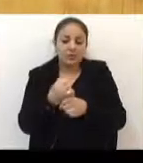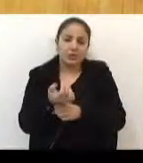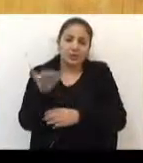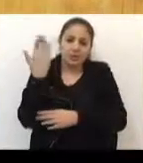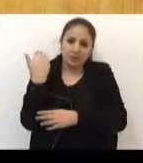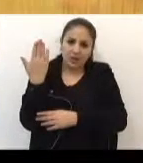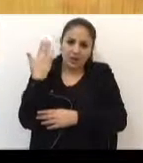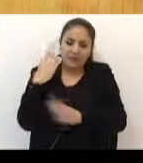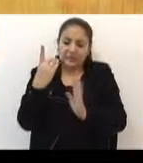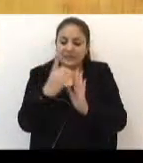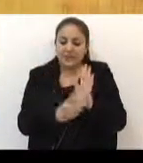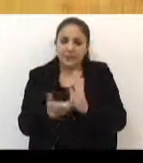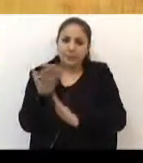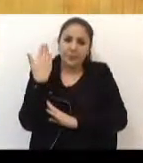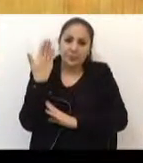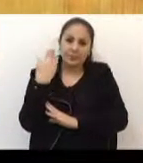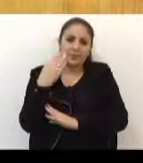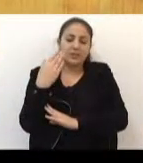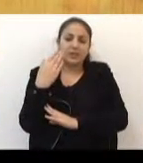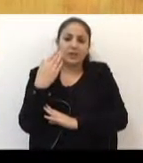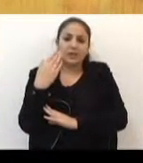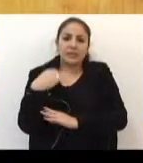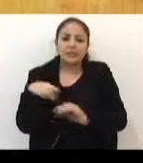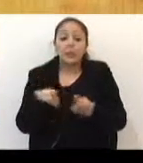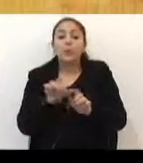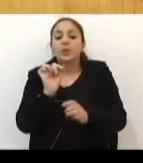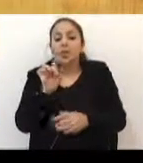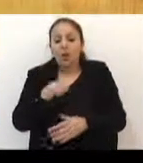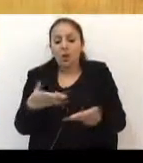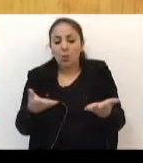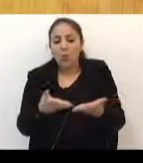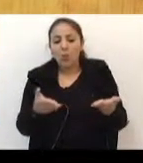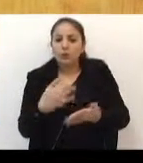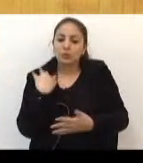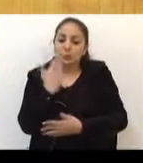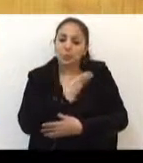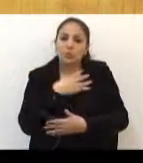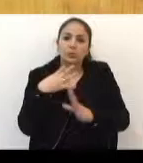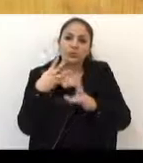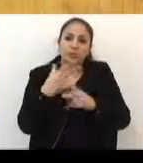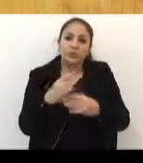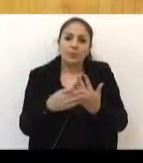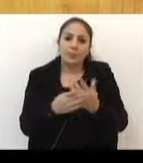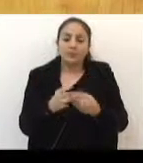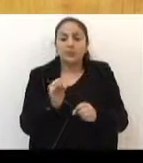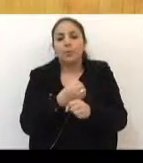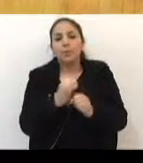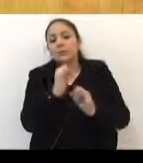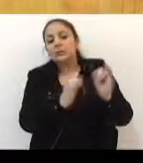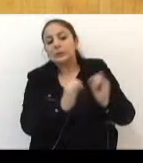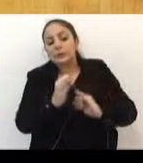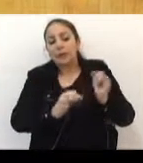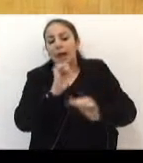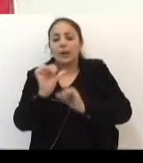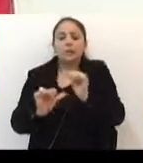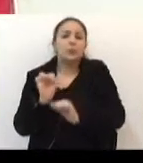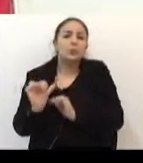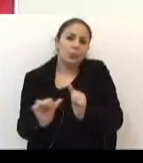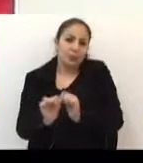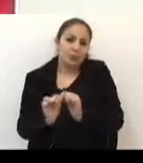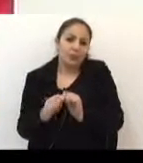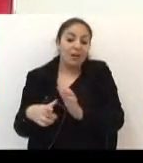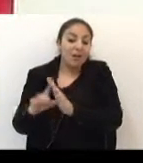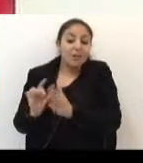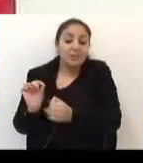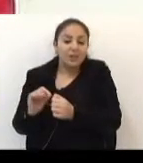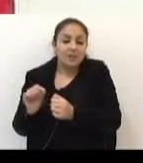nas décadas passadas, e na atualidade hoje, que nós temos toda a mão de obra ela industrializada ou mecanizada. Porque vale a pena realmente